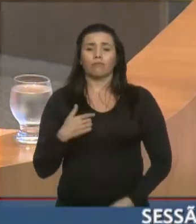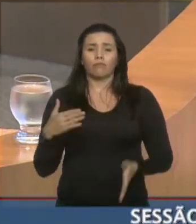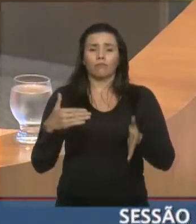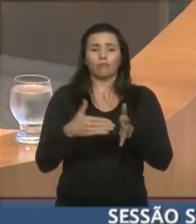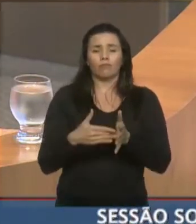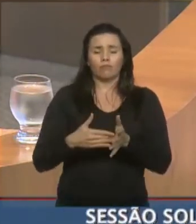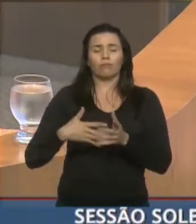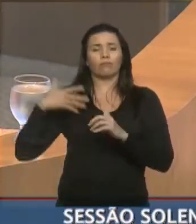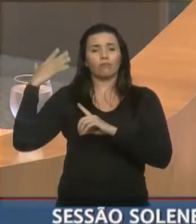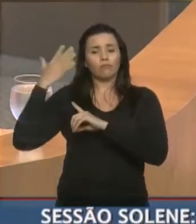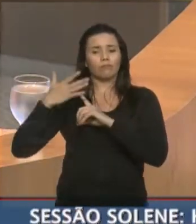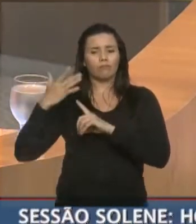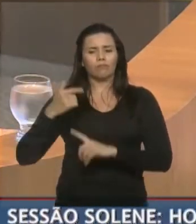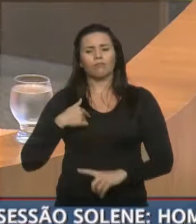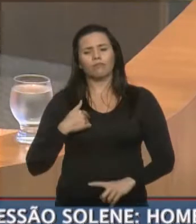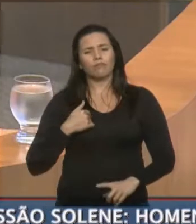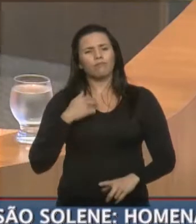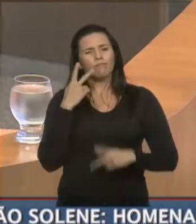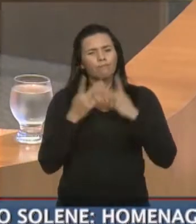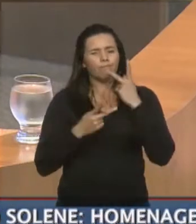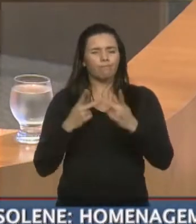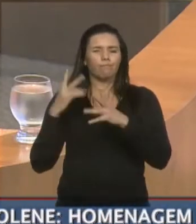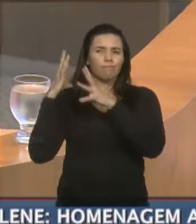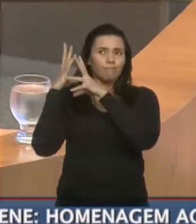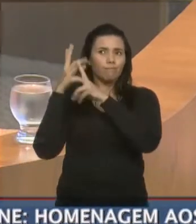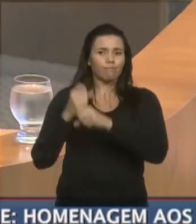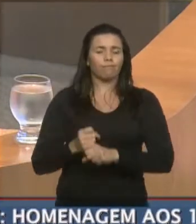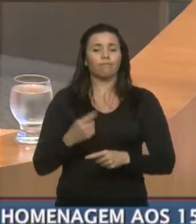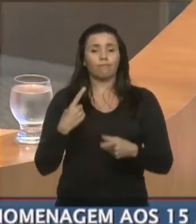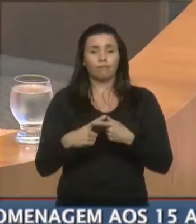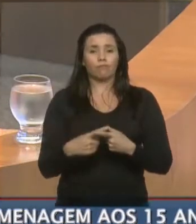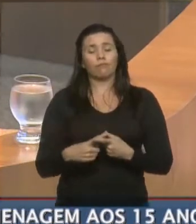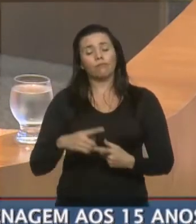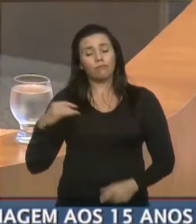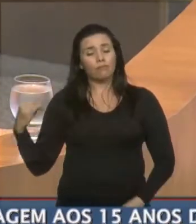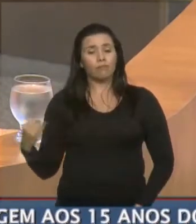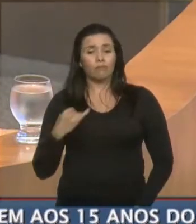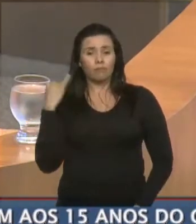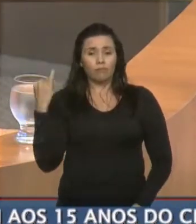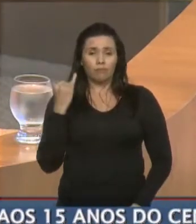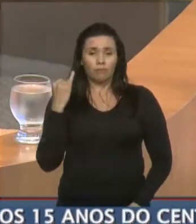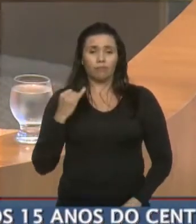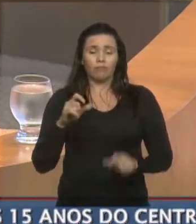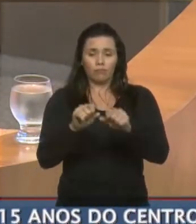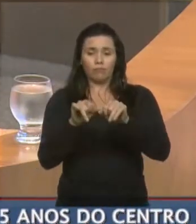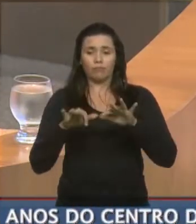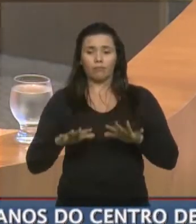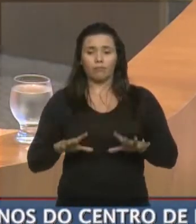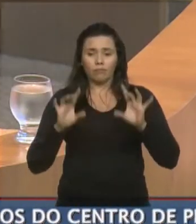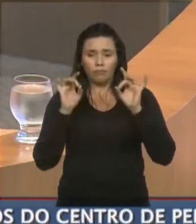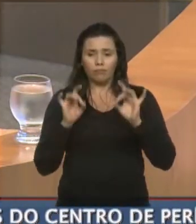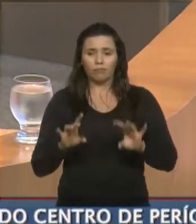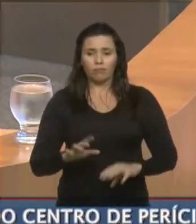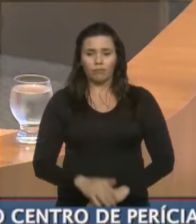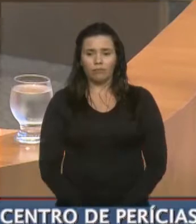Procurarei ser breve, porque não obstante a importância desta sessão, sabemos que o poder de concentração ele decai com a avançada